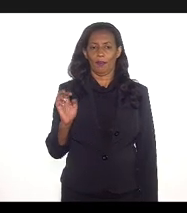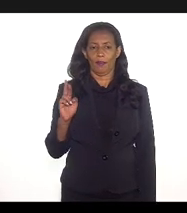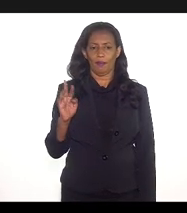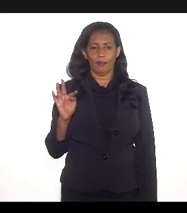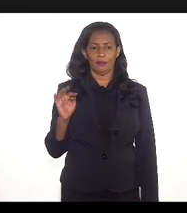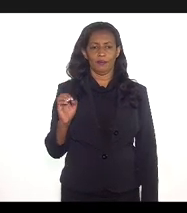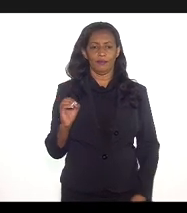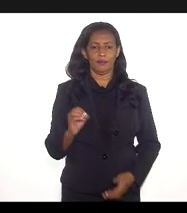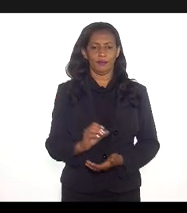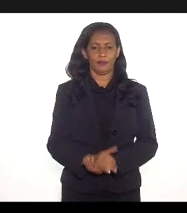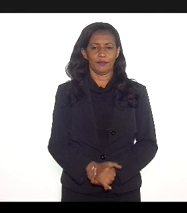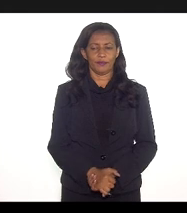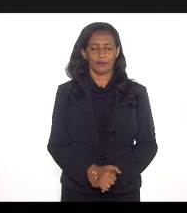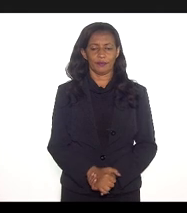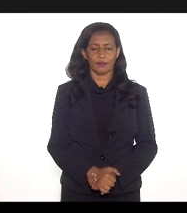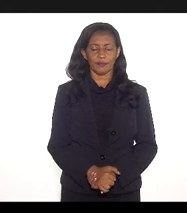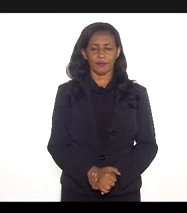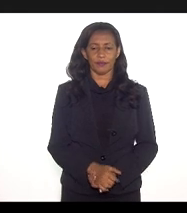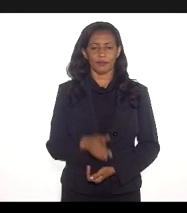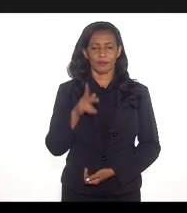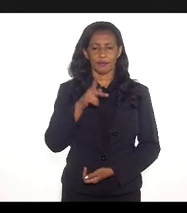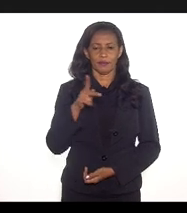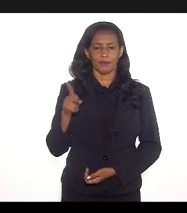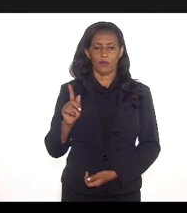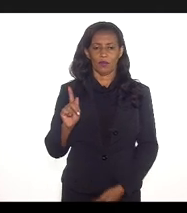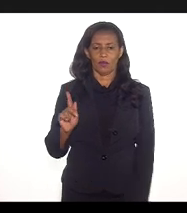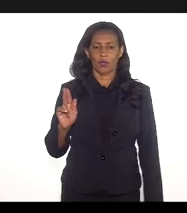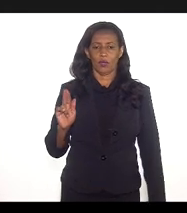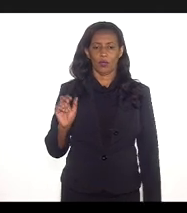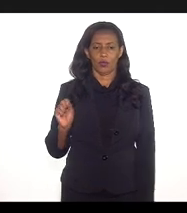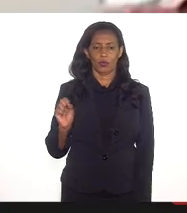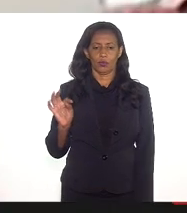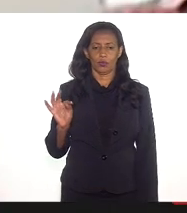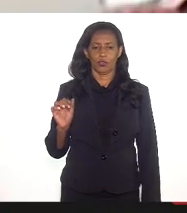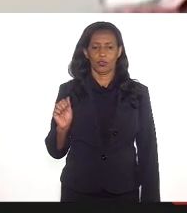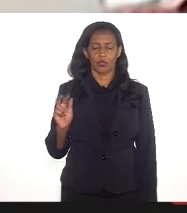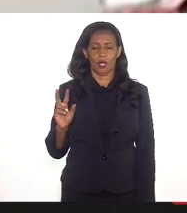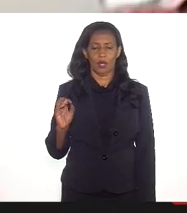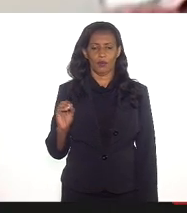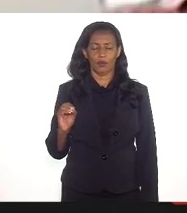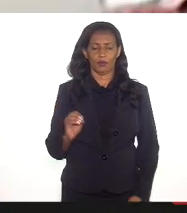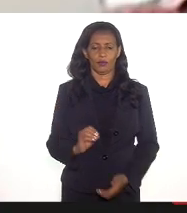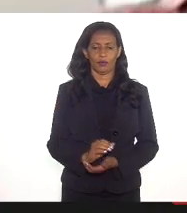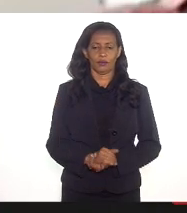agora para o professor Gustavo, da ADES FITEC.